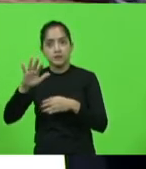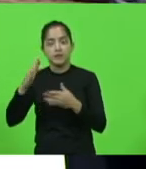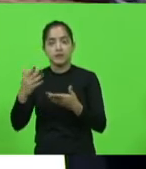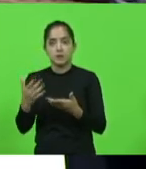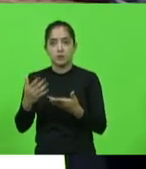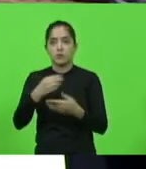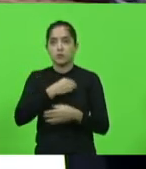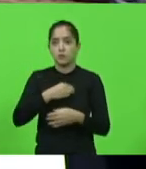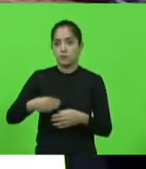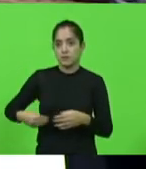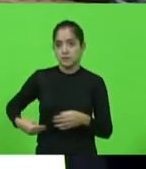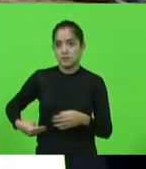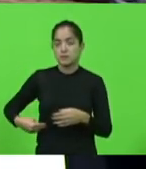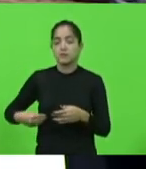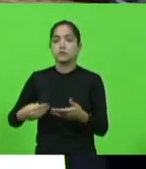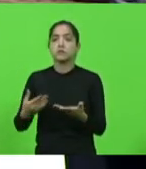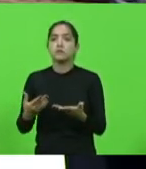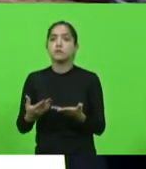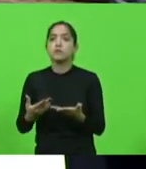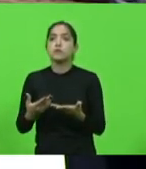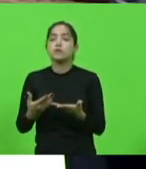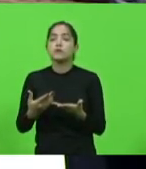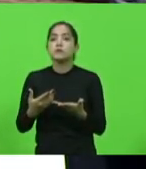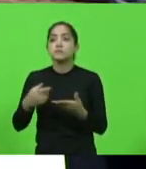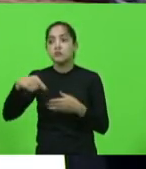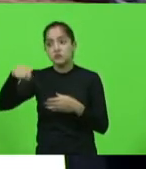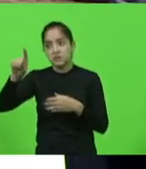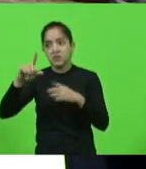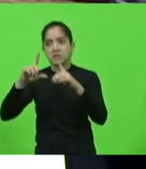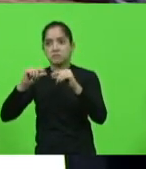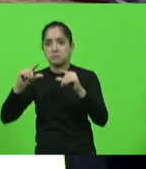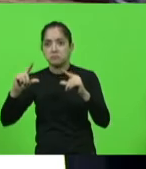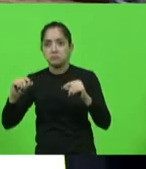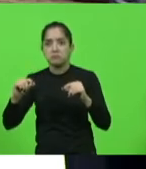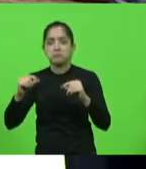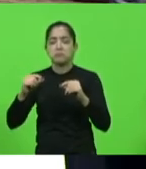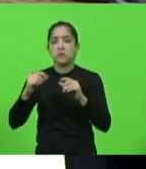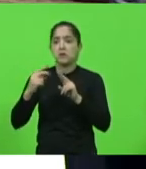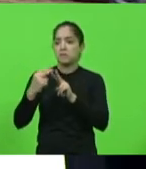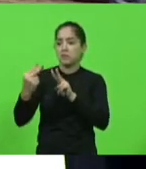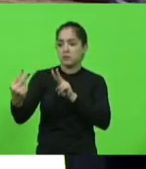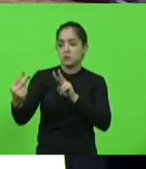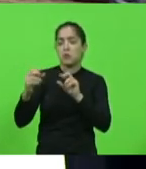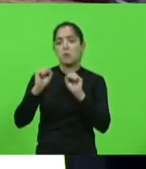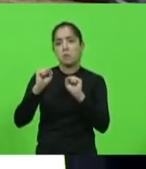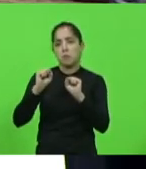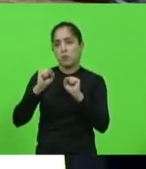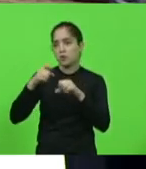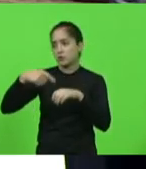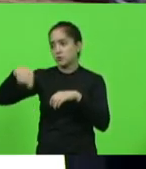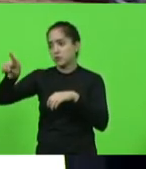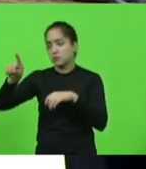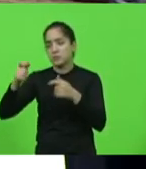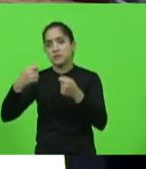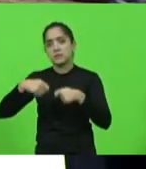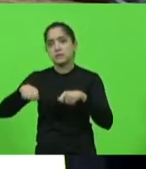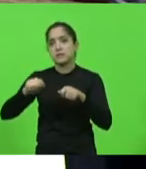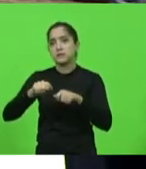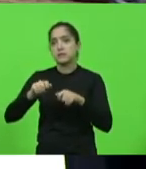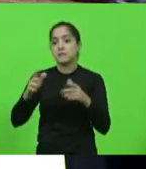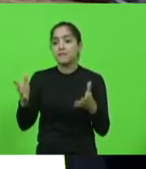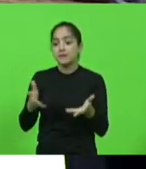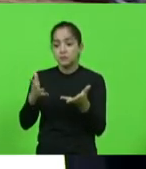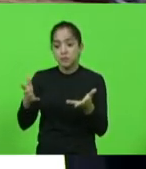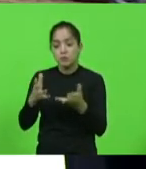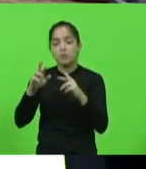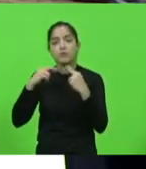ministro Tarcísio, para que a gente, se tiver que ir, vai a Brasília, pode ser virtual, a gente pode fazer virtual, não precisa nem ir para lá, né? Mas promover realmente